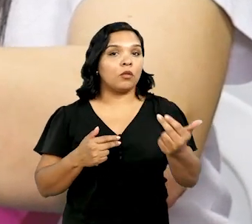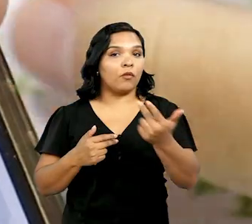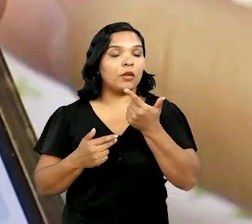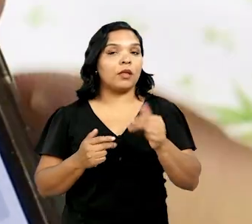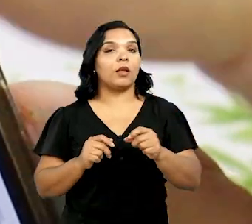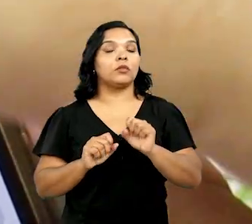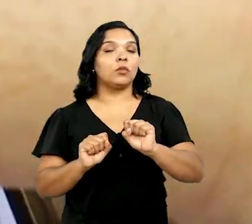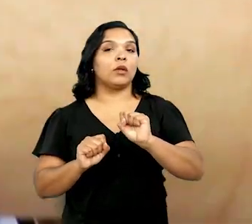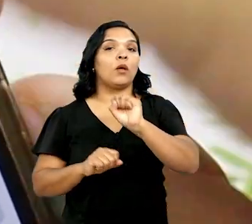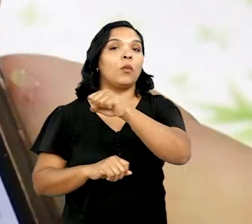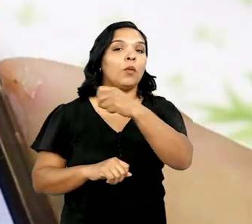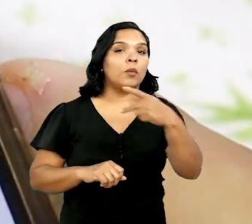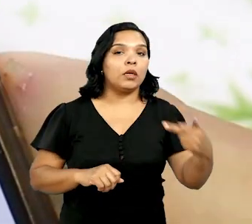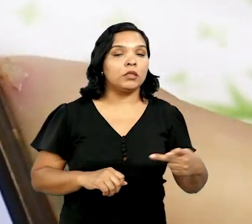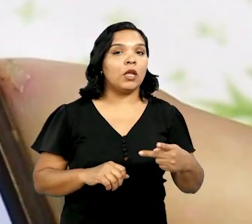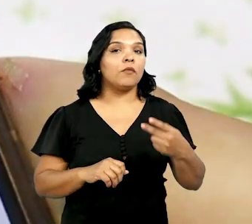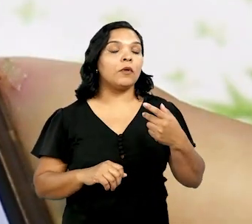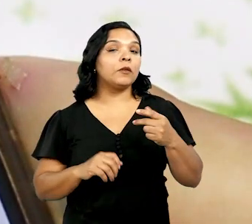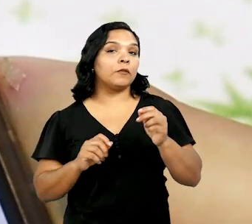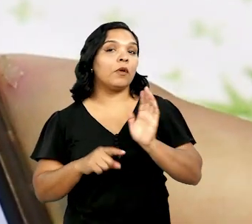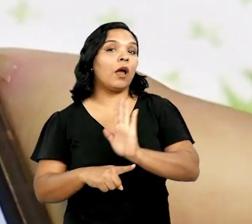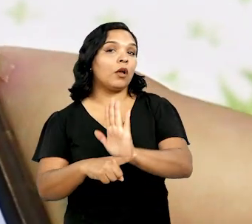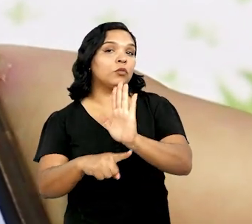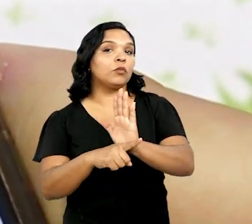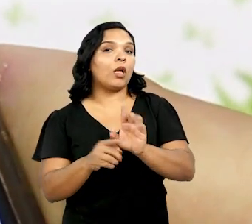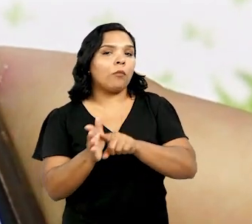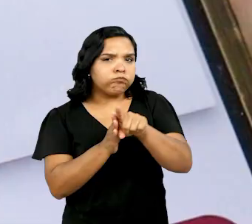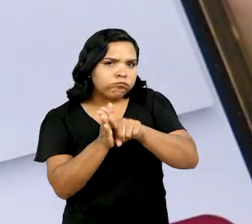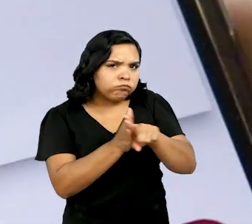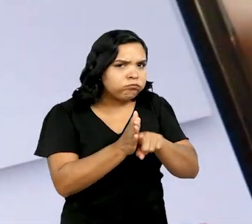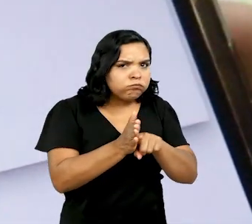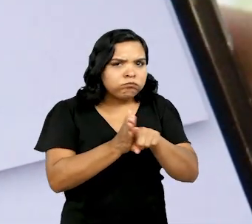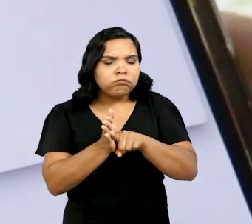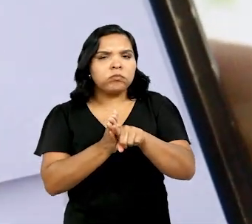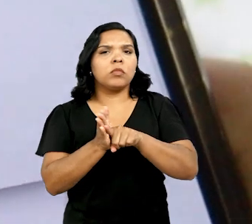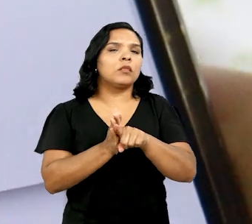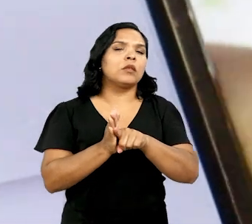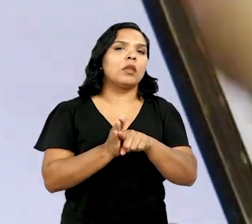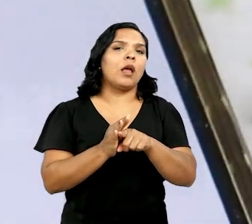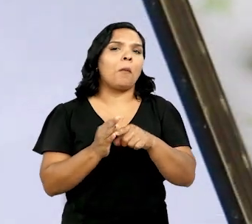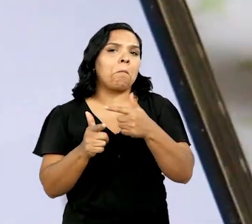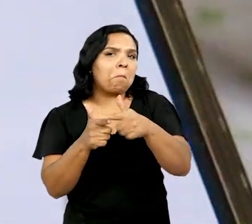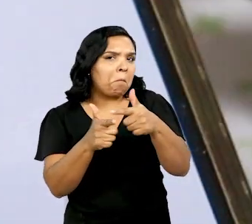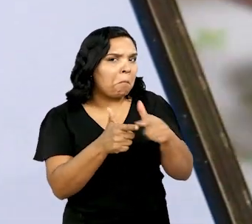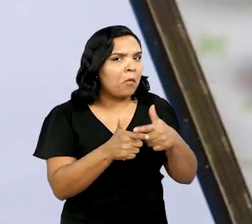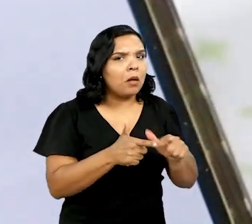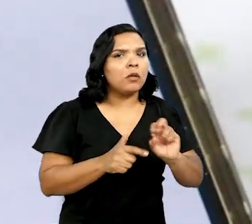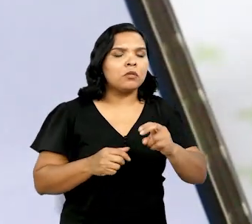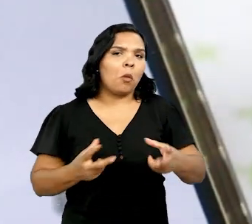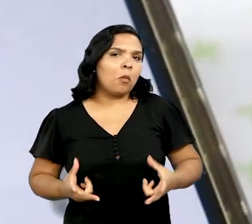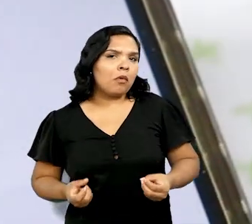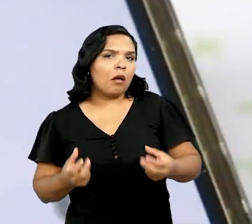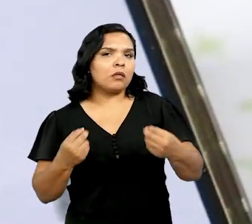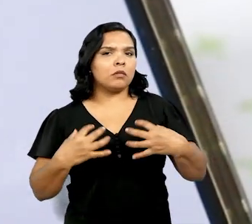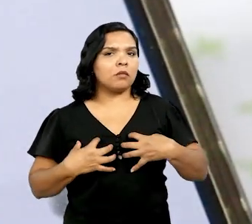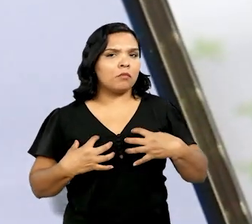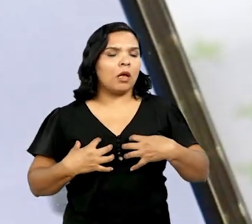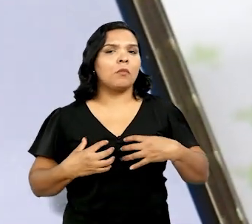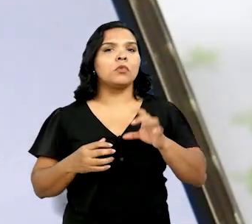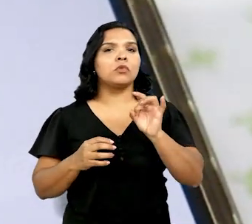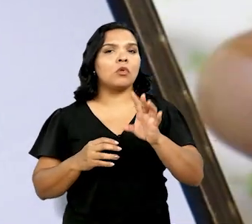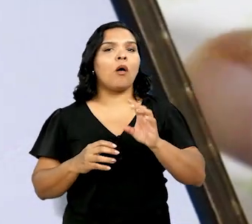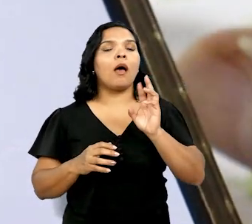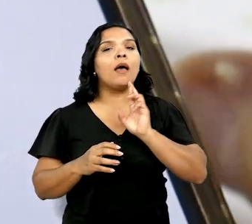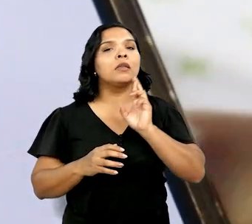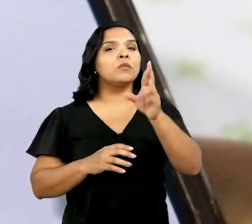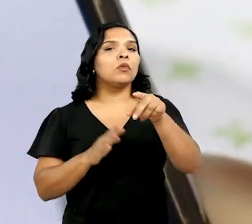novidade, este aplicativo que promete ajudar a diagnosticar de forma precoce nódulos ou casos de câncer de mama. Basta